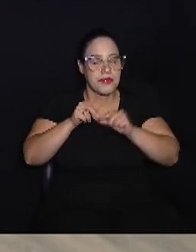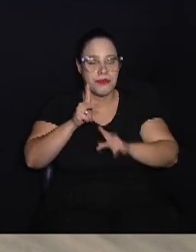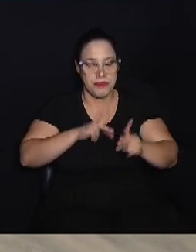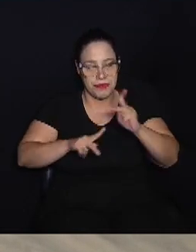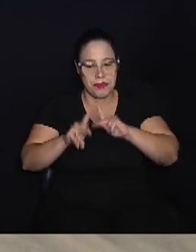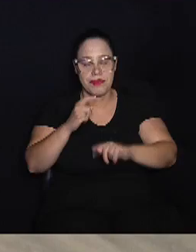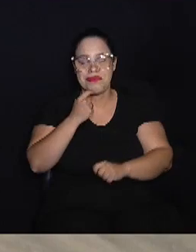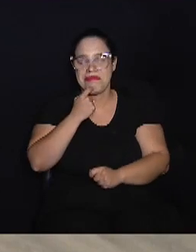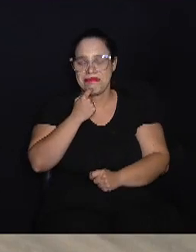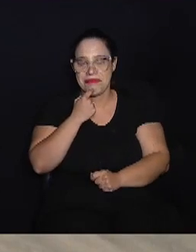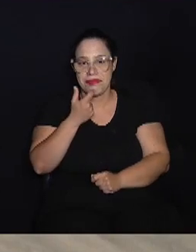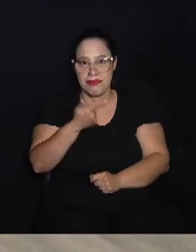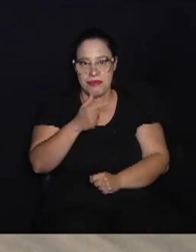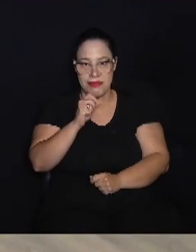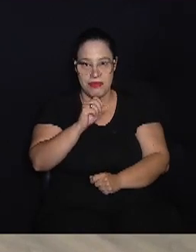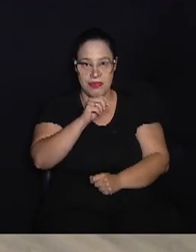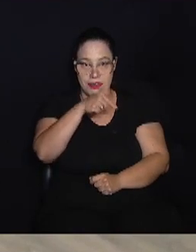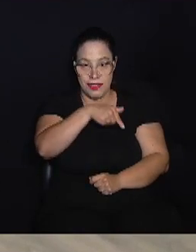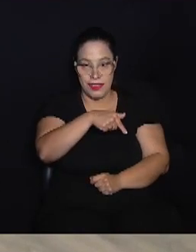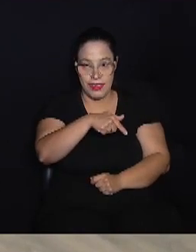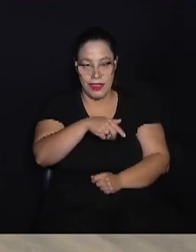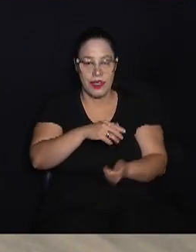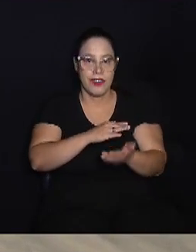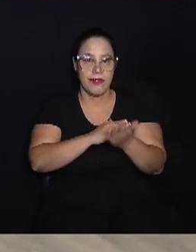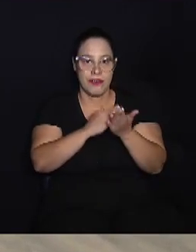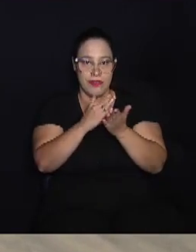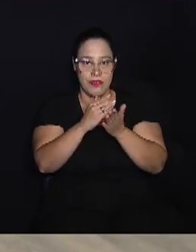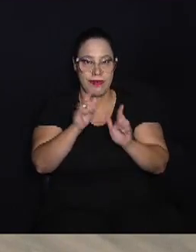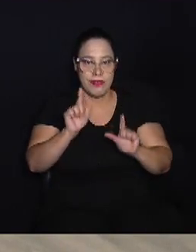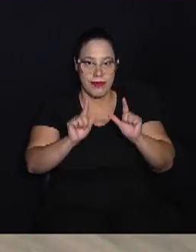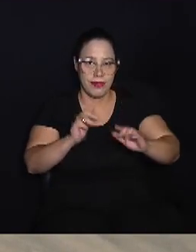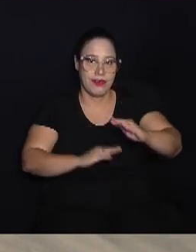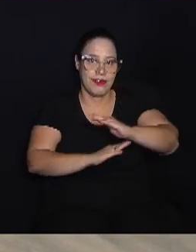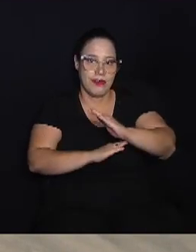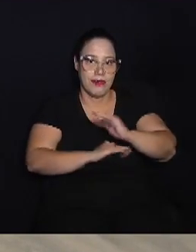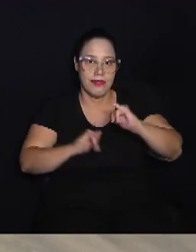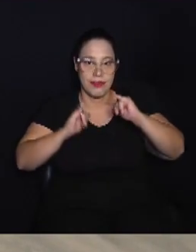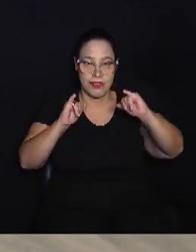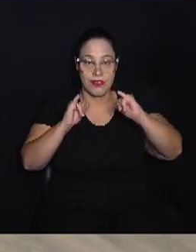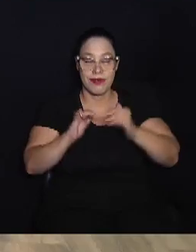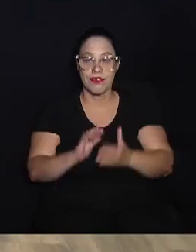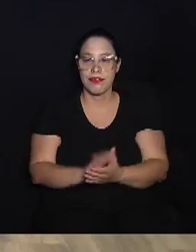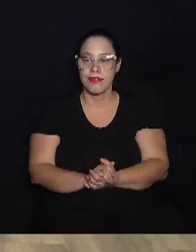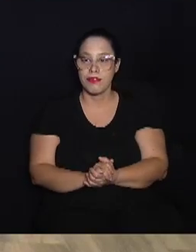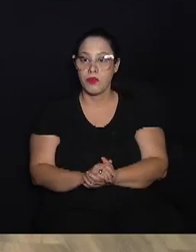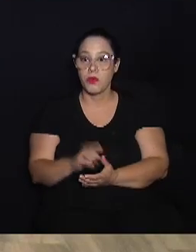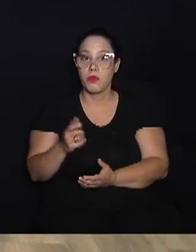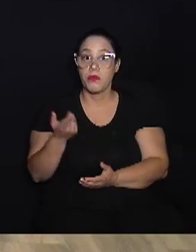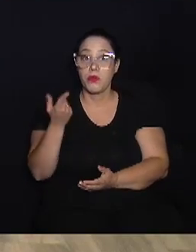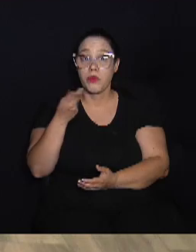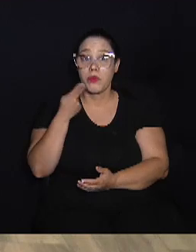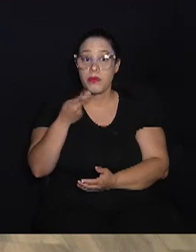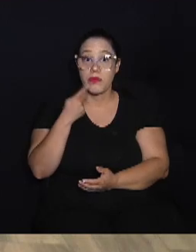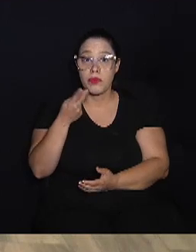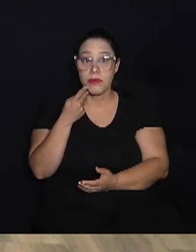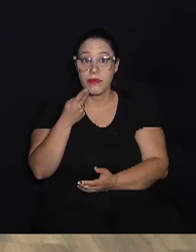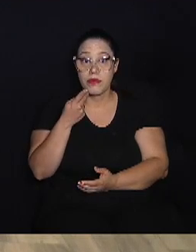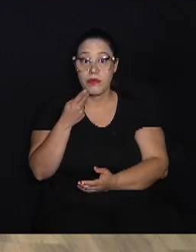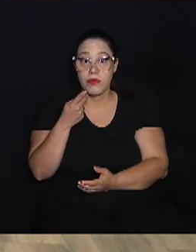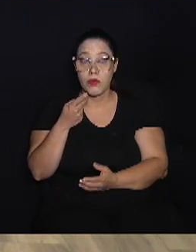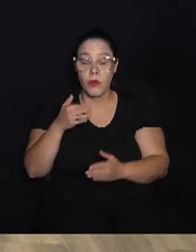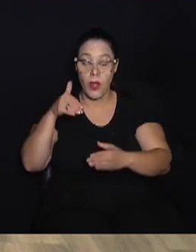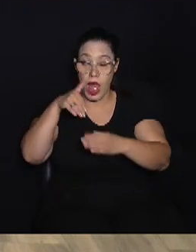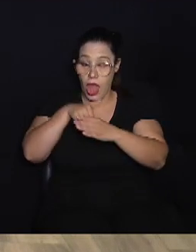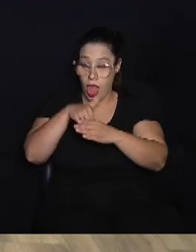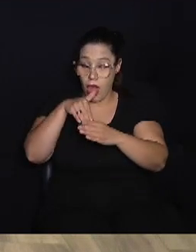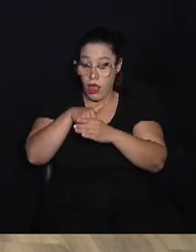população de Campinas em 2007. Você confere tudo aqui no Câmara Notícia. Hora de falar de